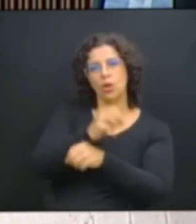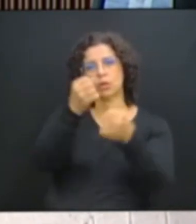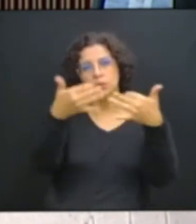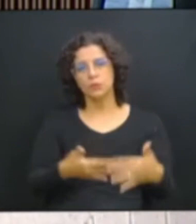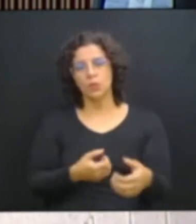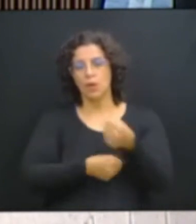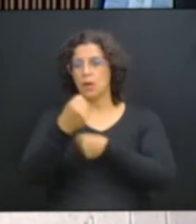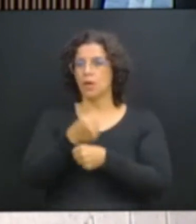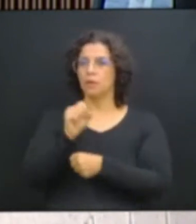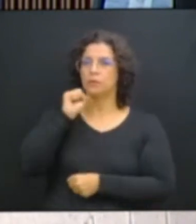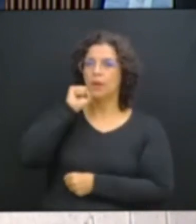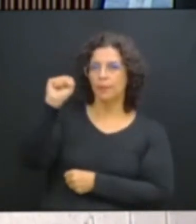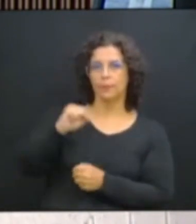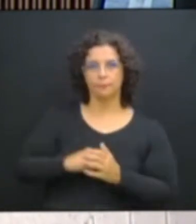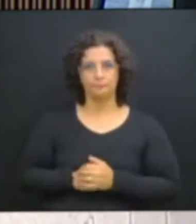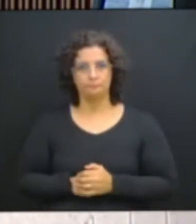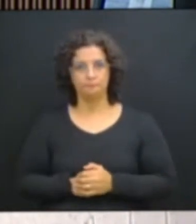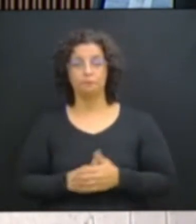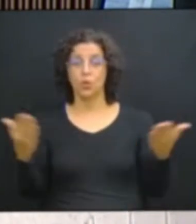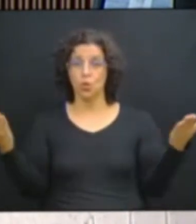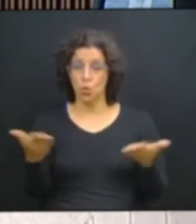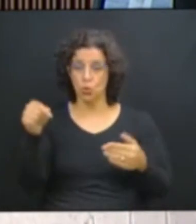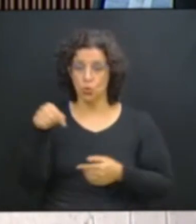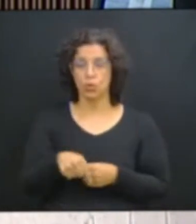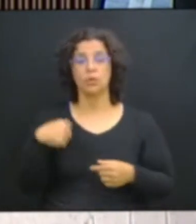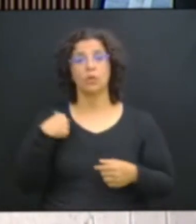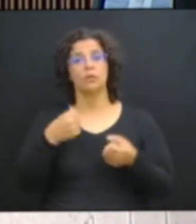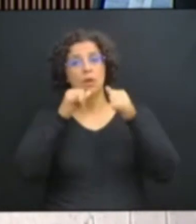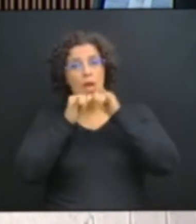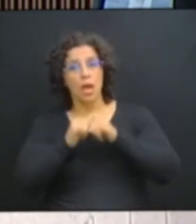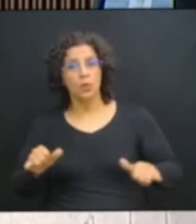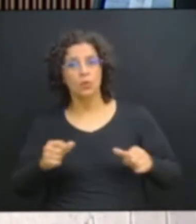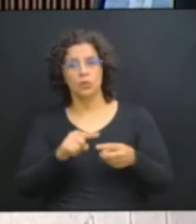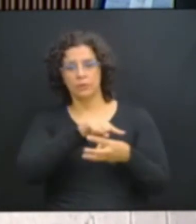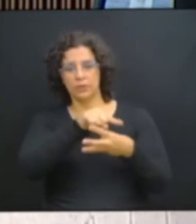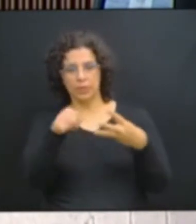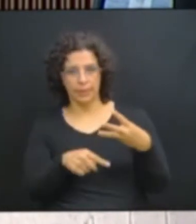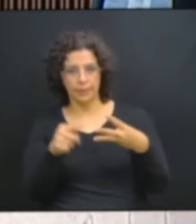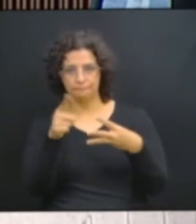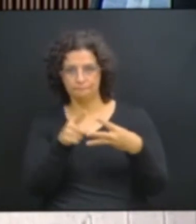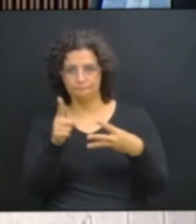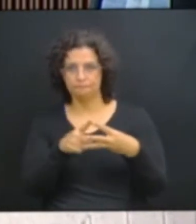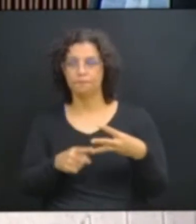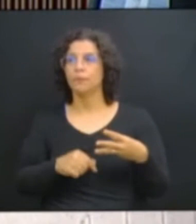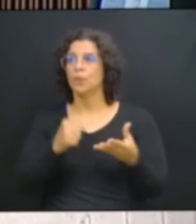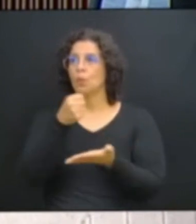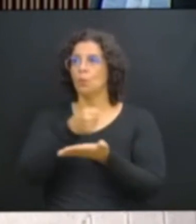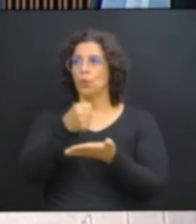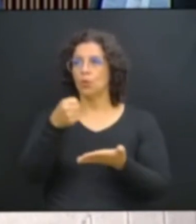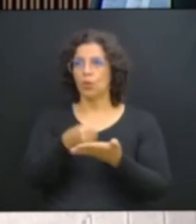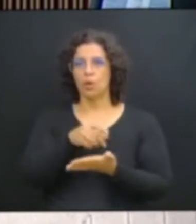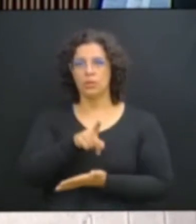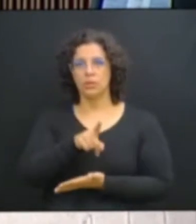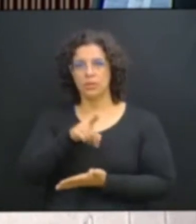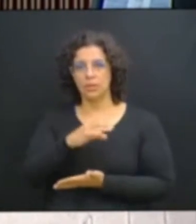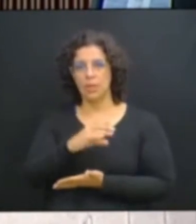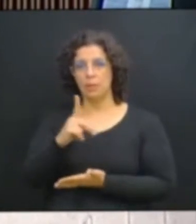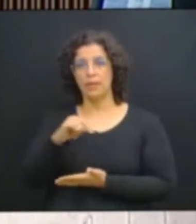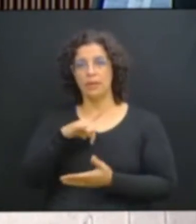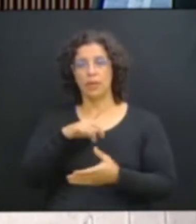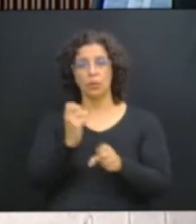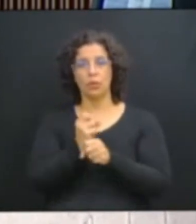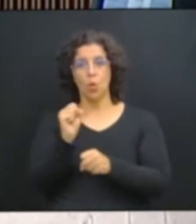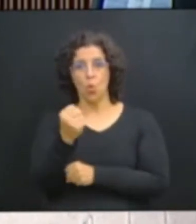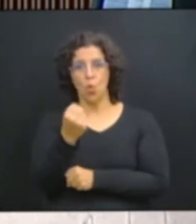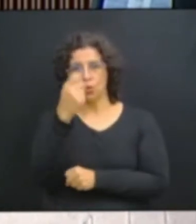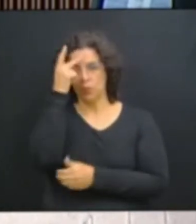final de abril. Então hoje aqui, eu quero anunciar 3 coisas. O protocolo da CPI, que tem agora